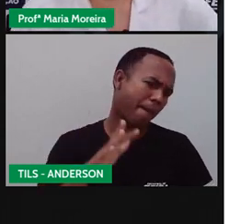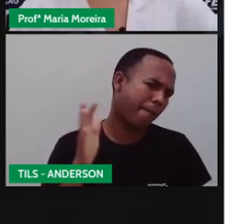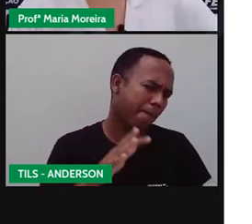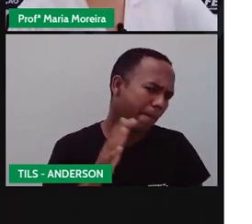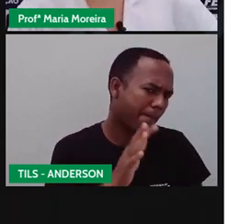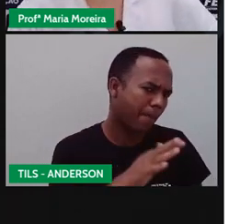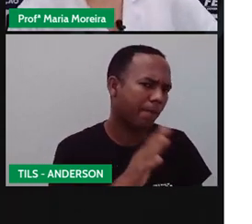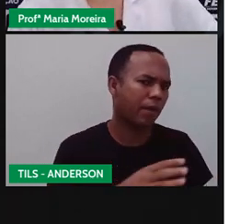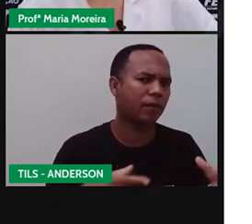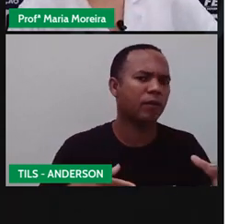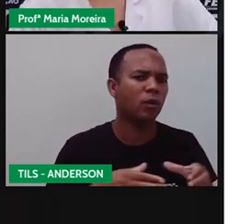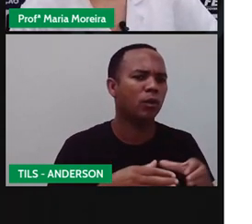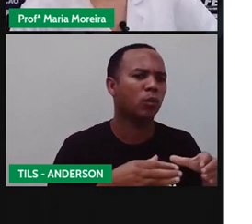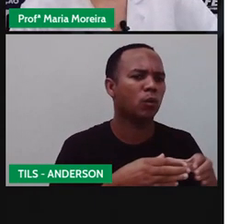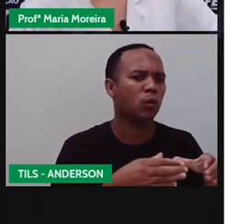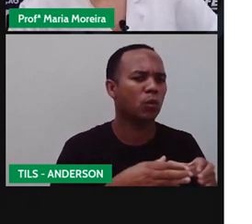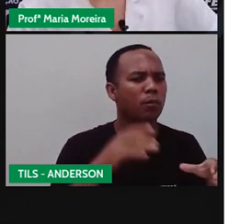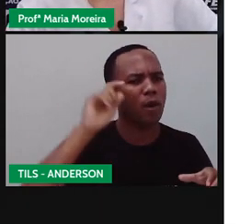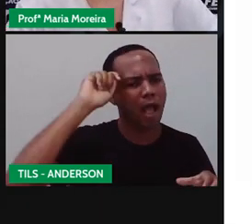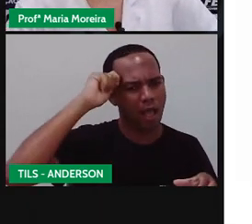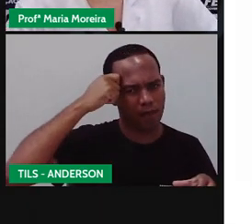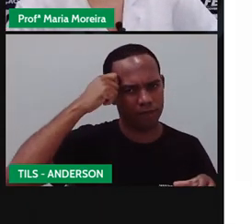quê? Africana.